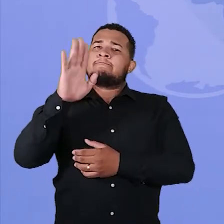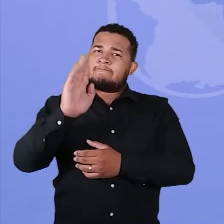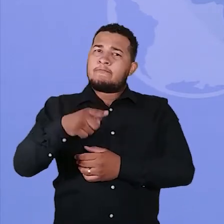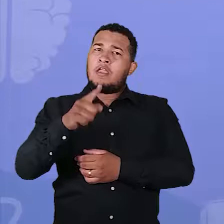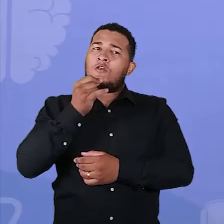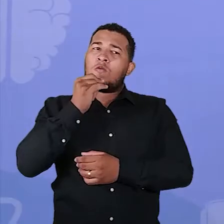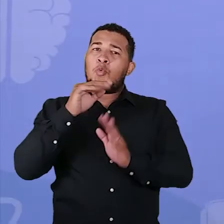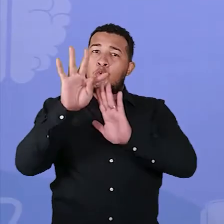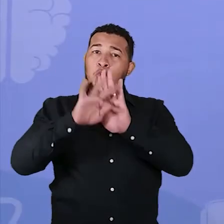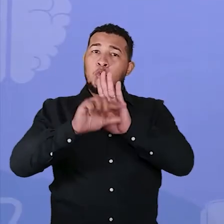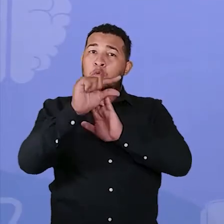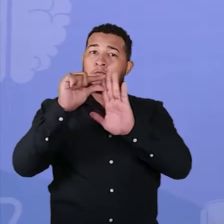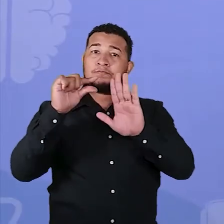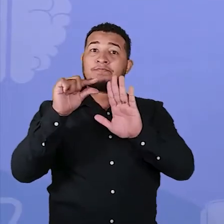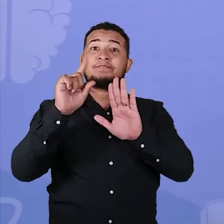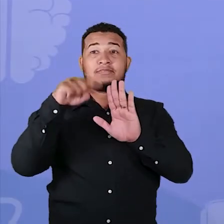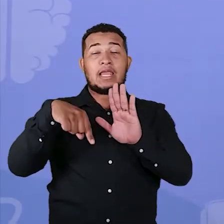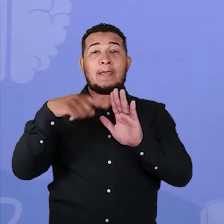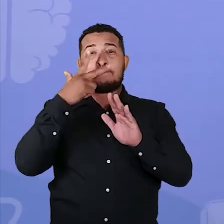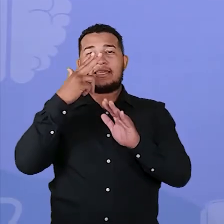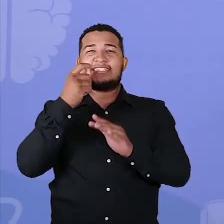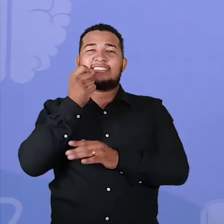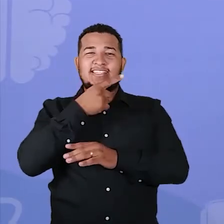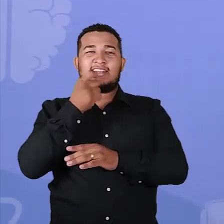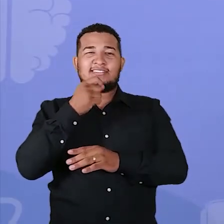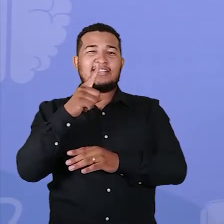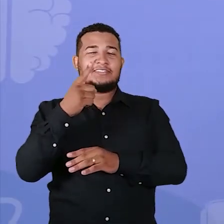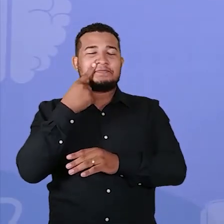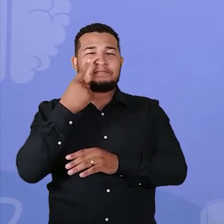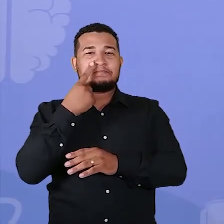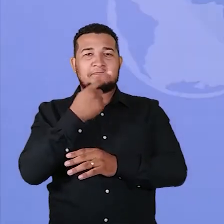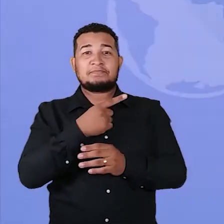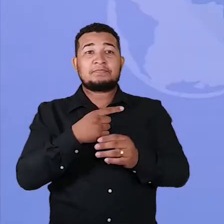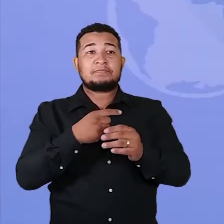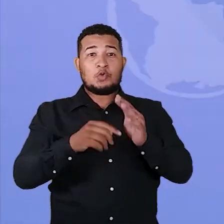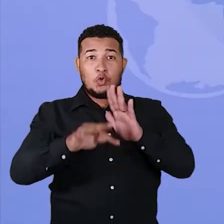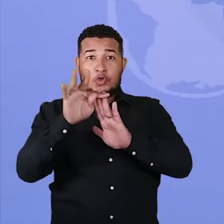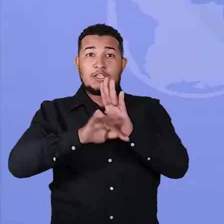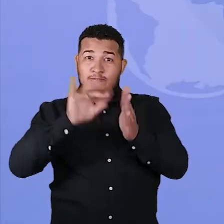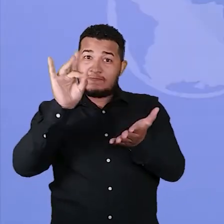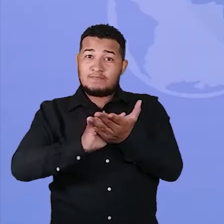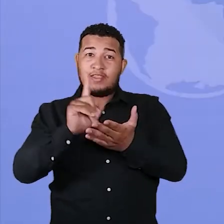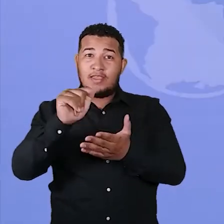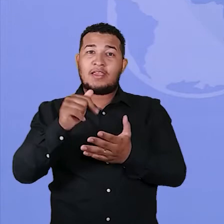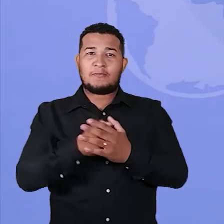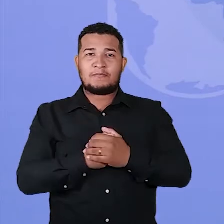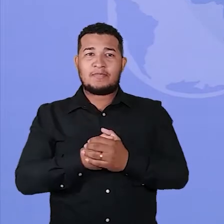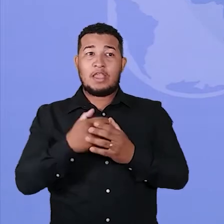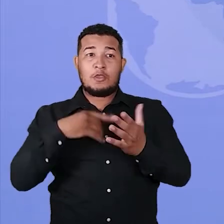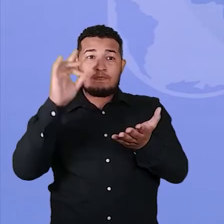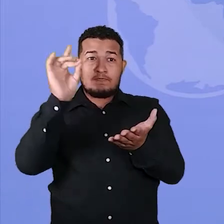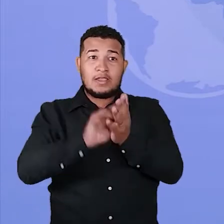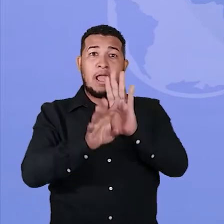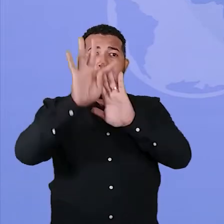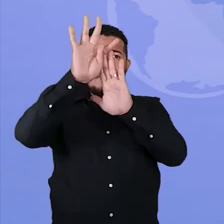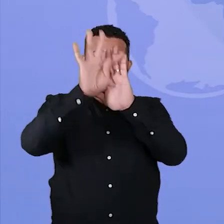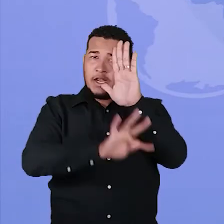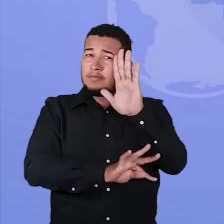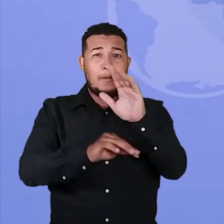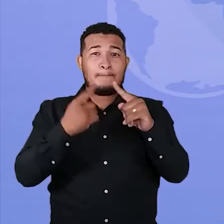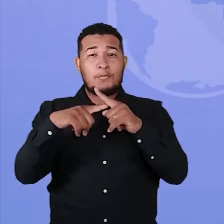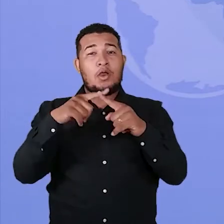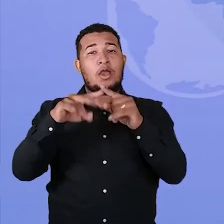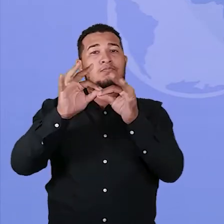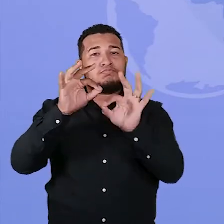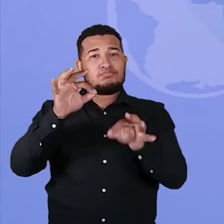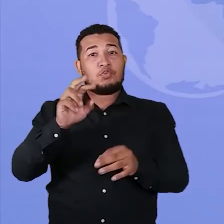Fernando Veríssimo. O nome do texto já é meio engraçado mesmo. E esse texto, de fato, ele é muito engraçado. Eu não coloquei ele na íntegra